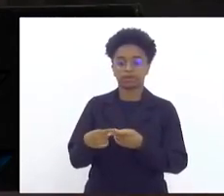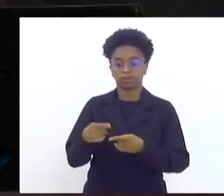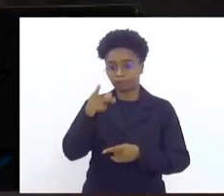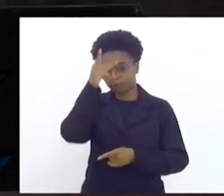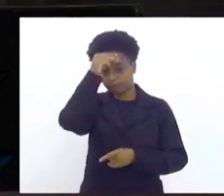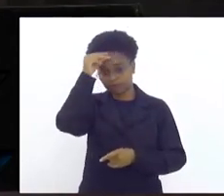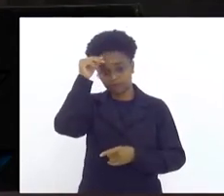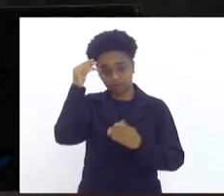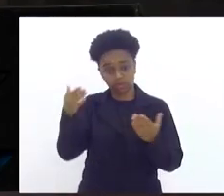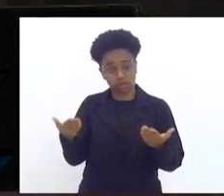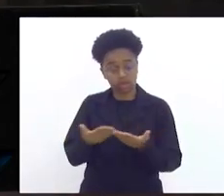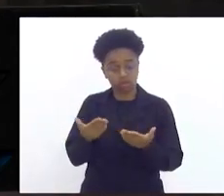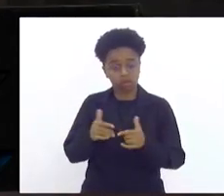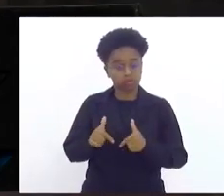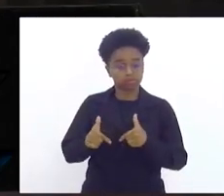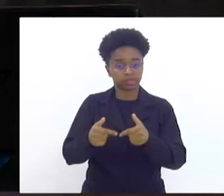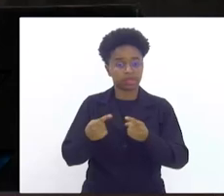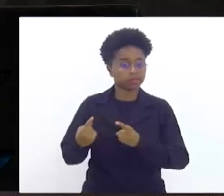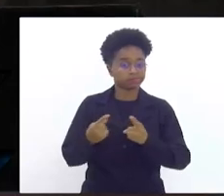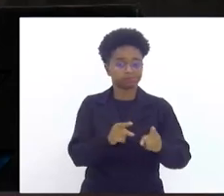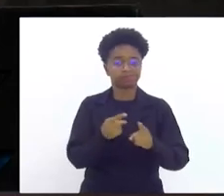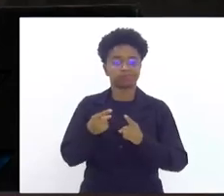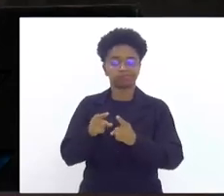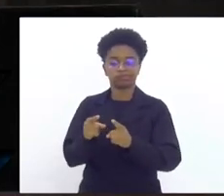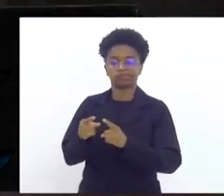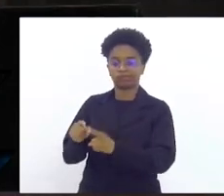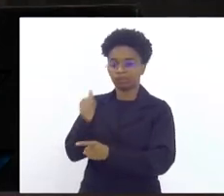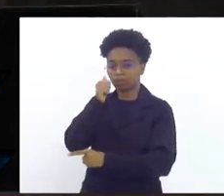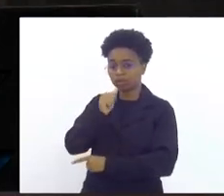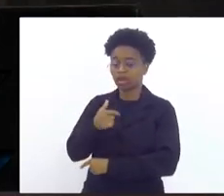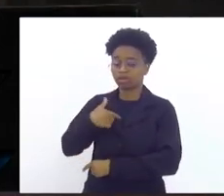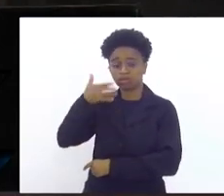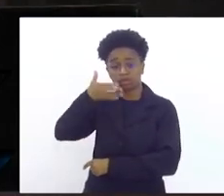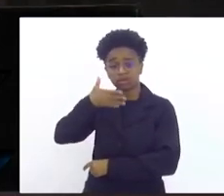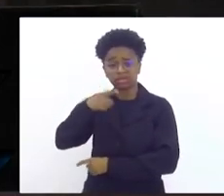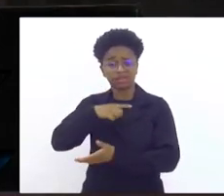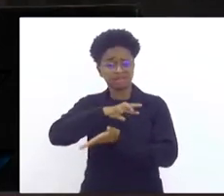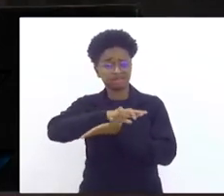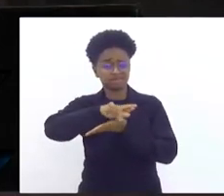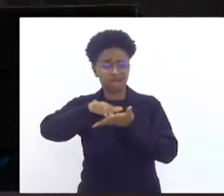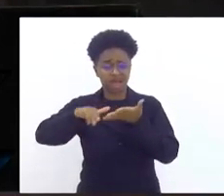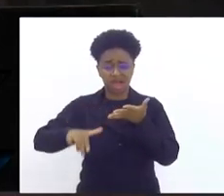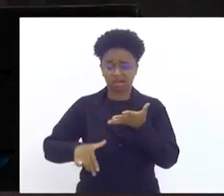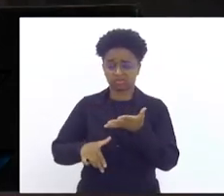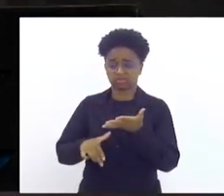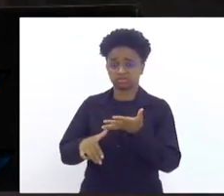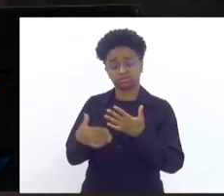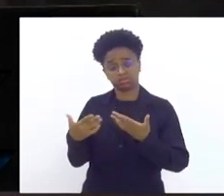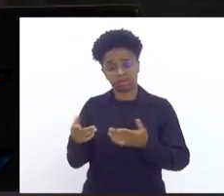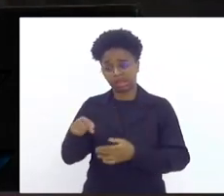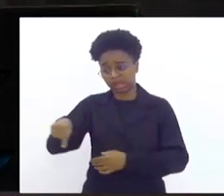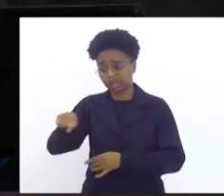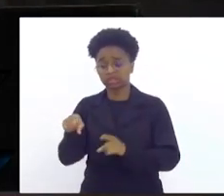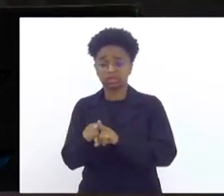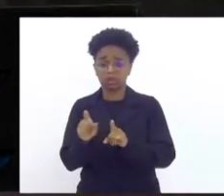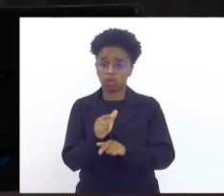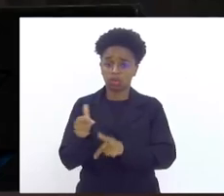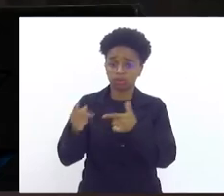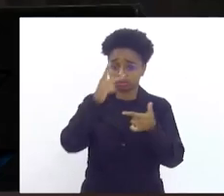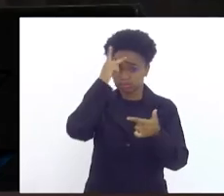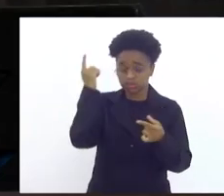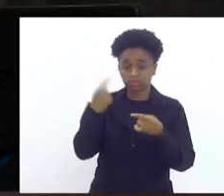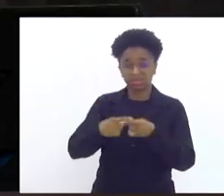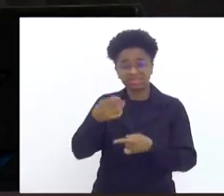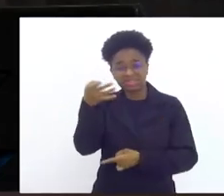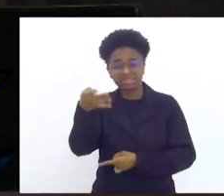atual prefeito fez esses ataques as mulheres que eu tô narrando aqui que foram inúmeras deles e de pessoas que o certo